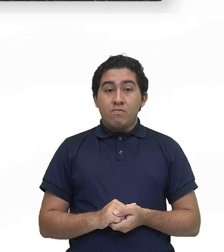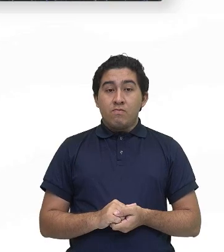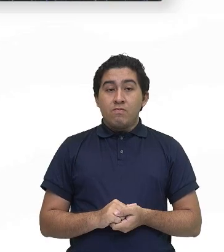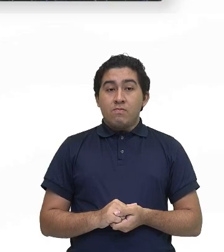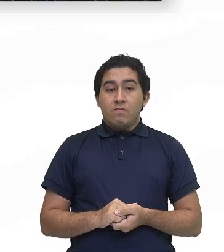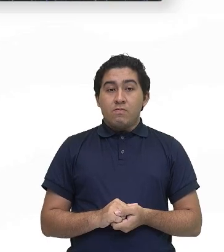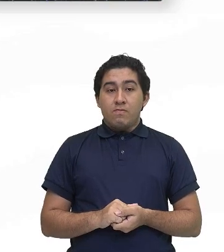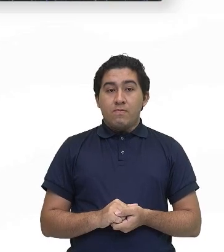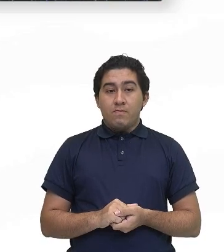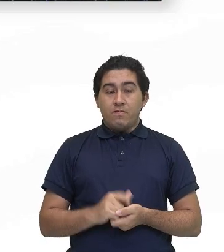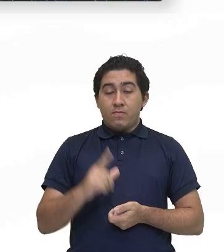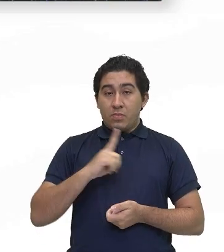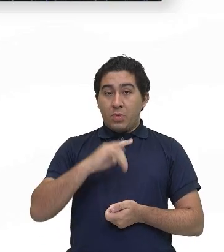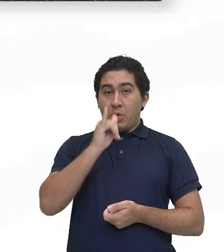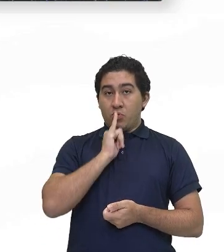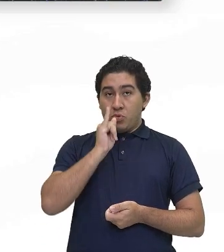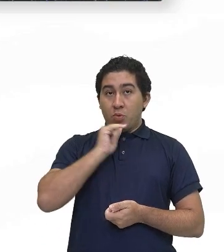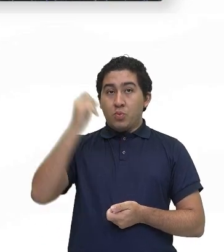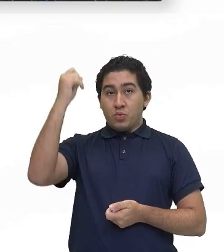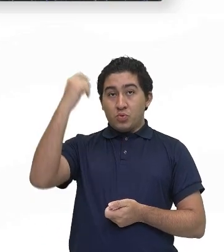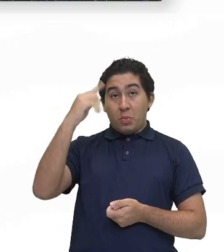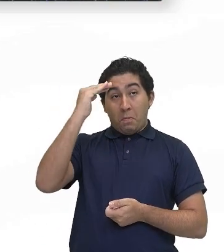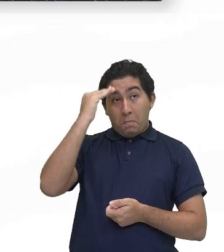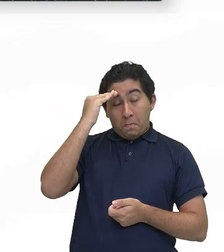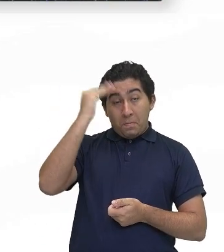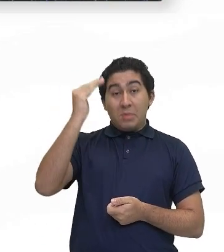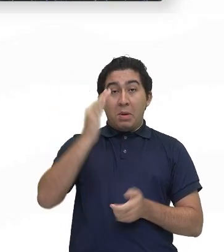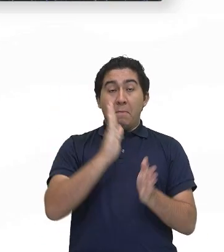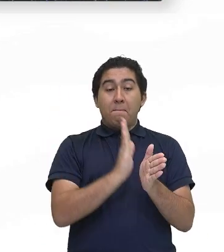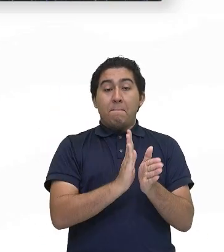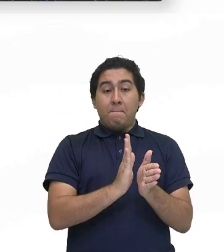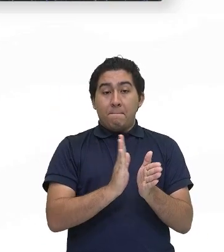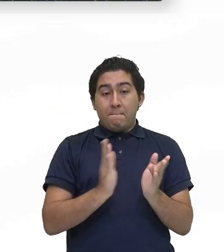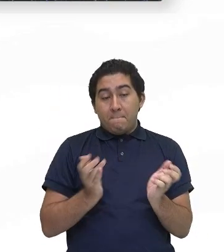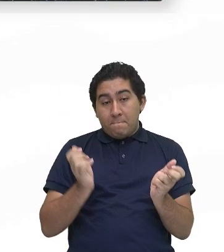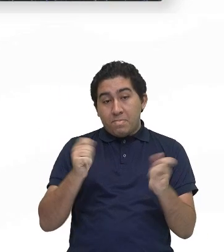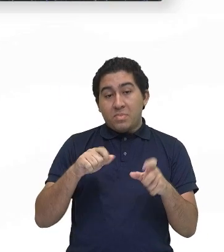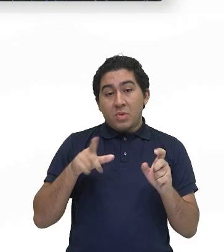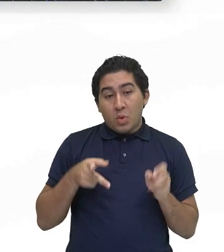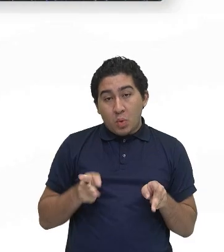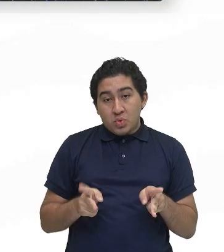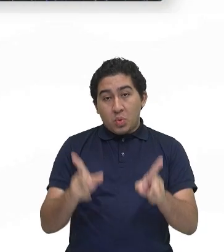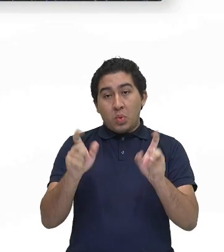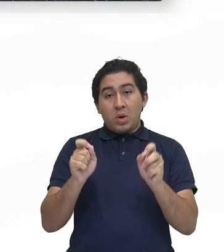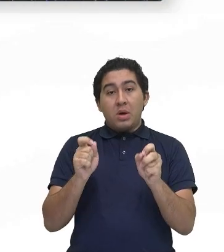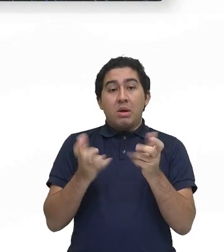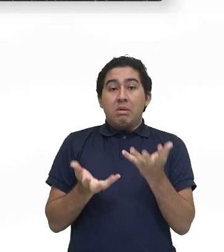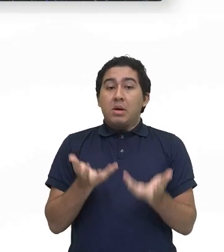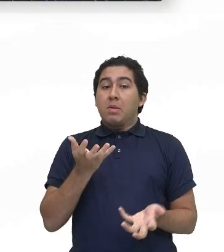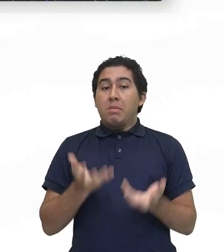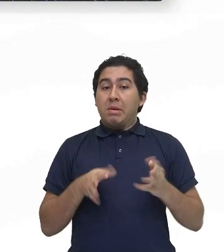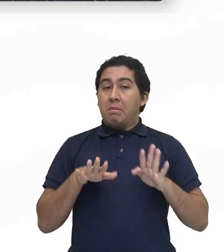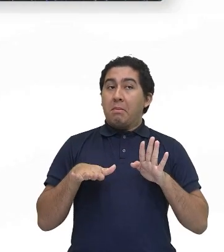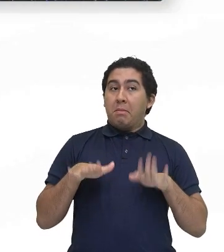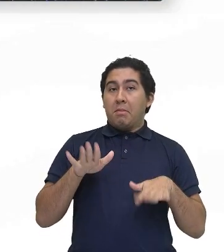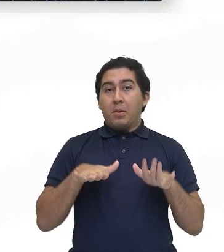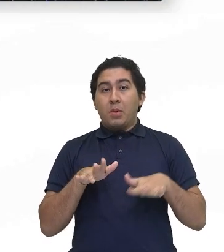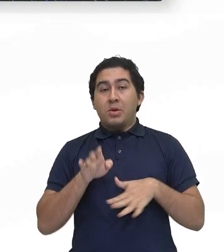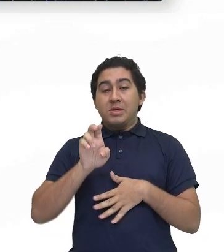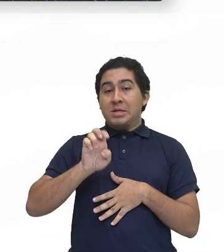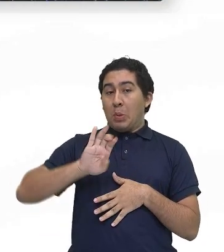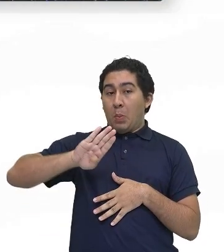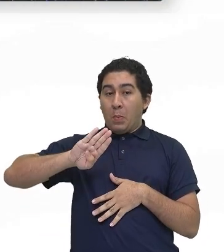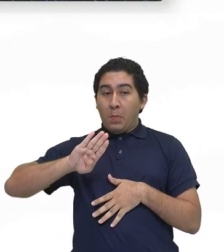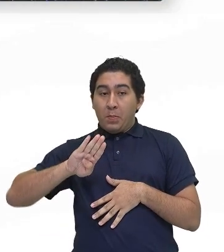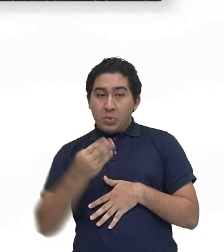um exemplo de uma estrela de sequência principal e permanecerá estável por pelo menos 5